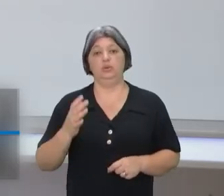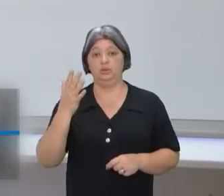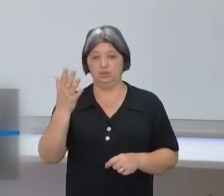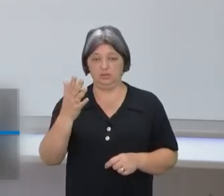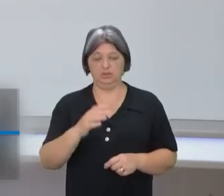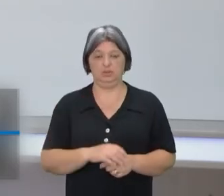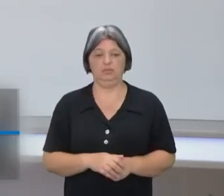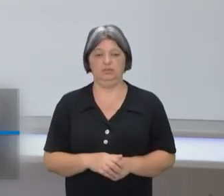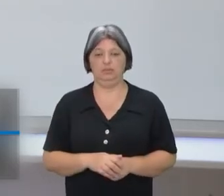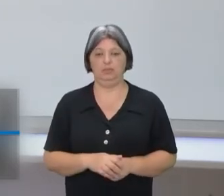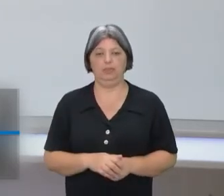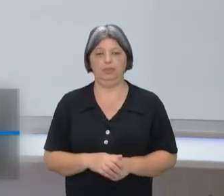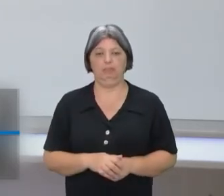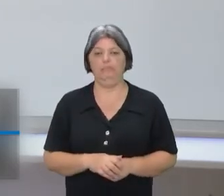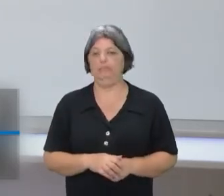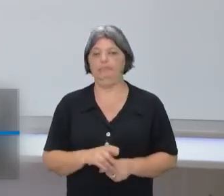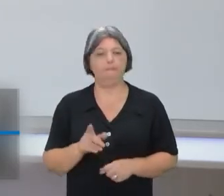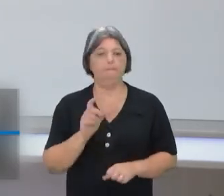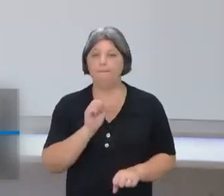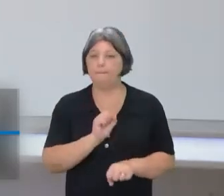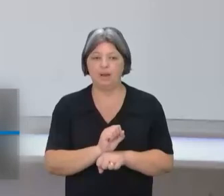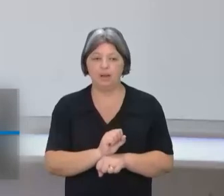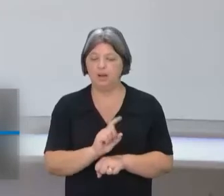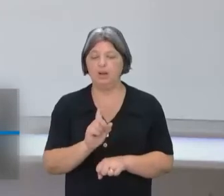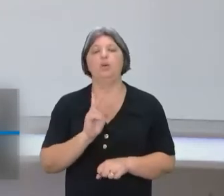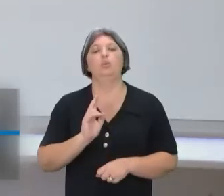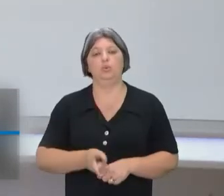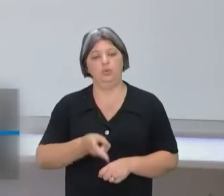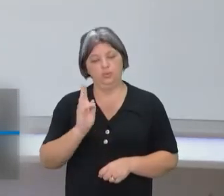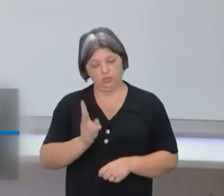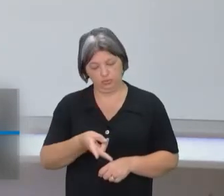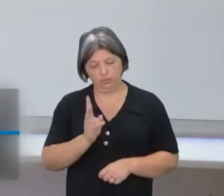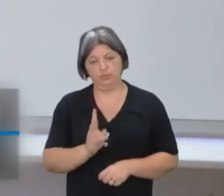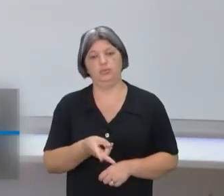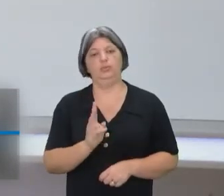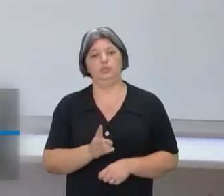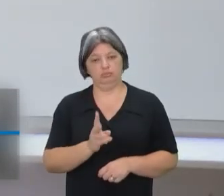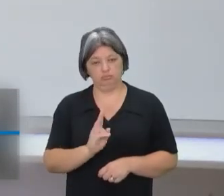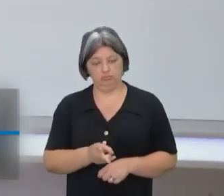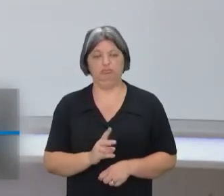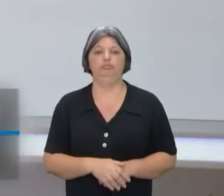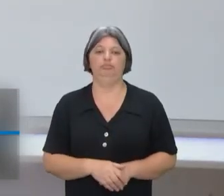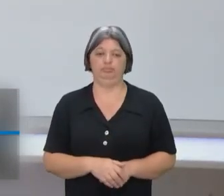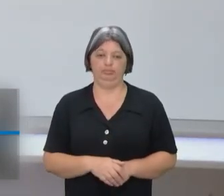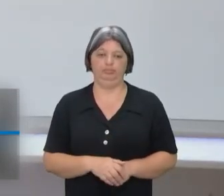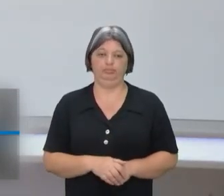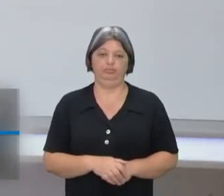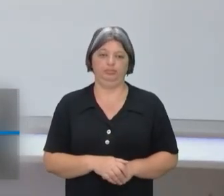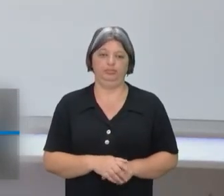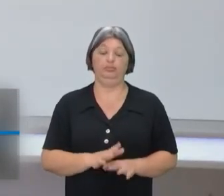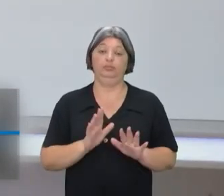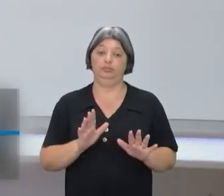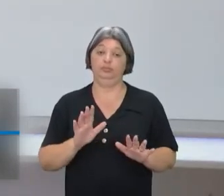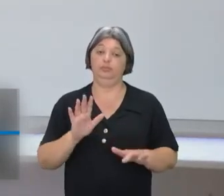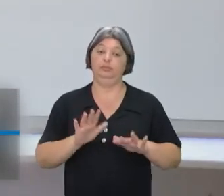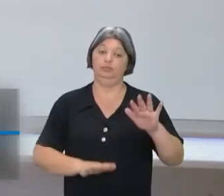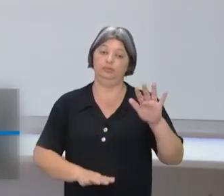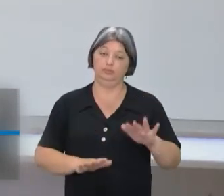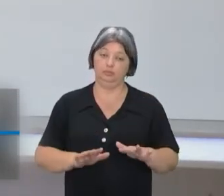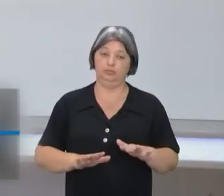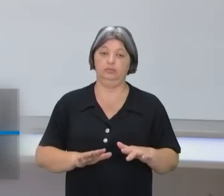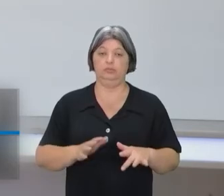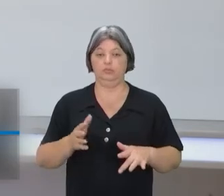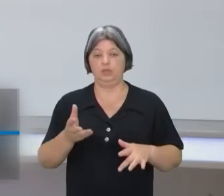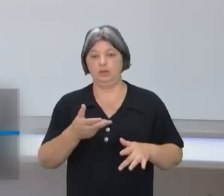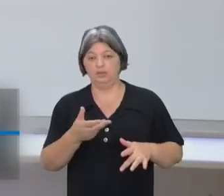então ela não para. Então é uma reação que ela vai acontecer todo momento. Só que como as velocidades